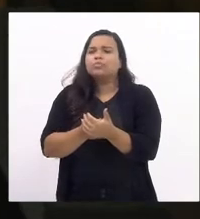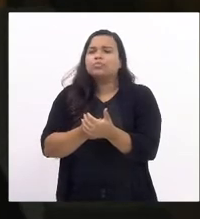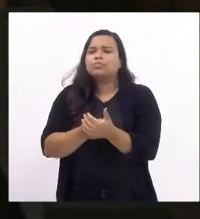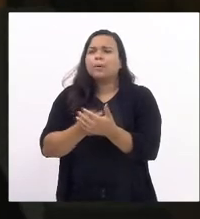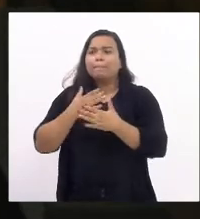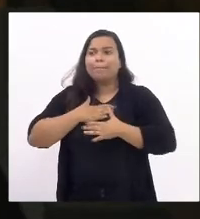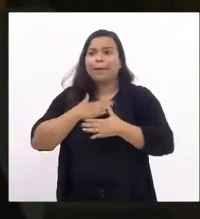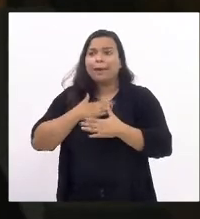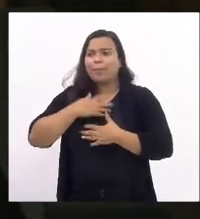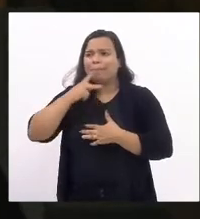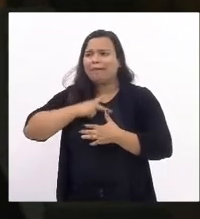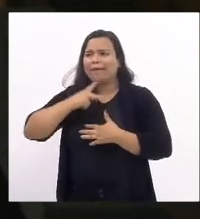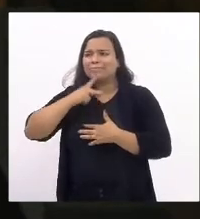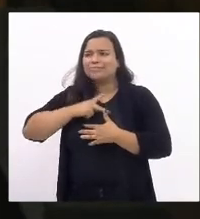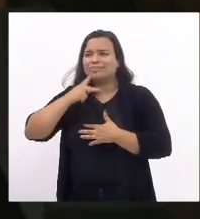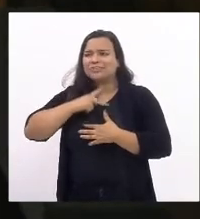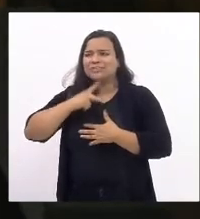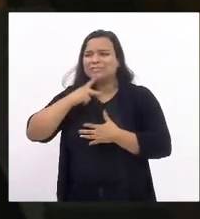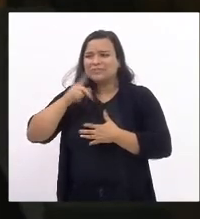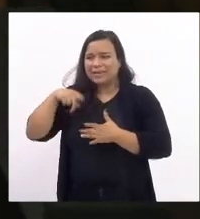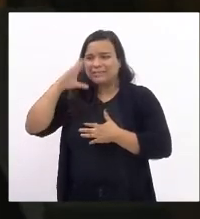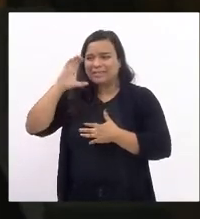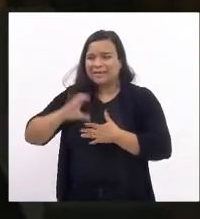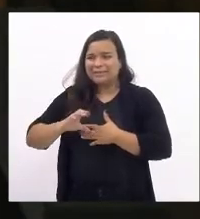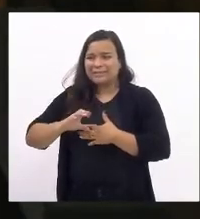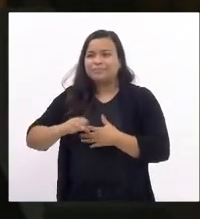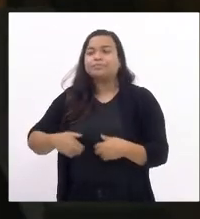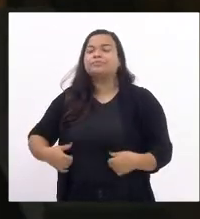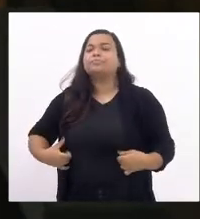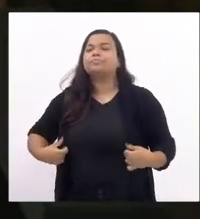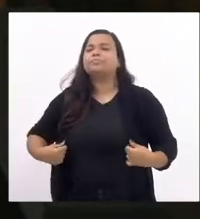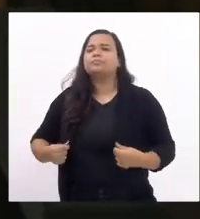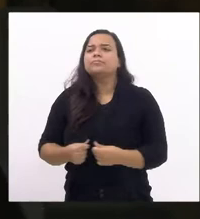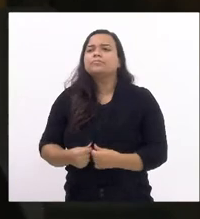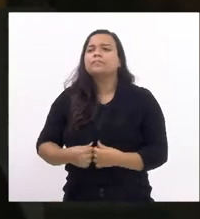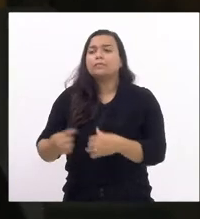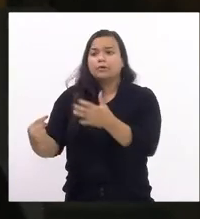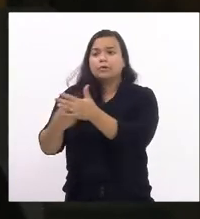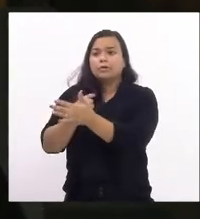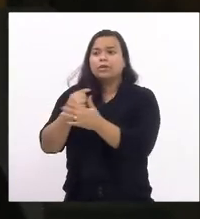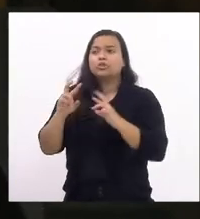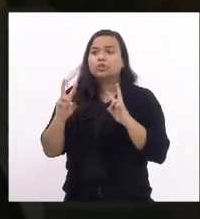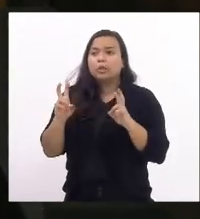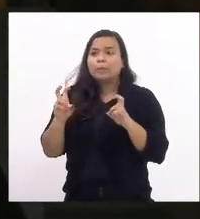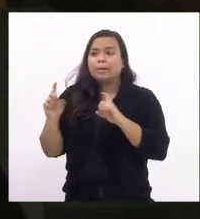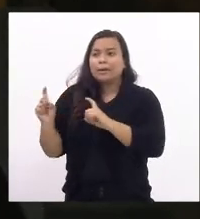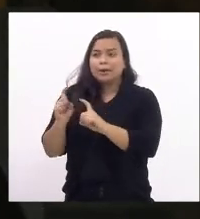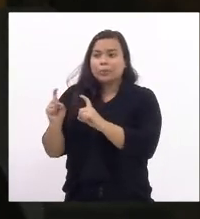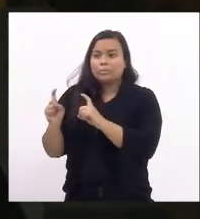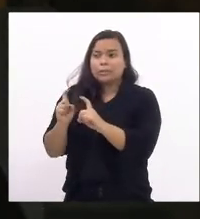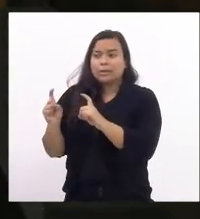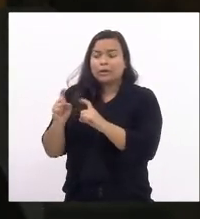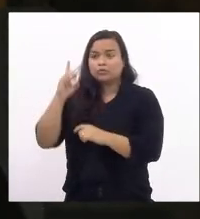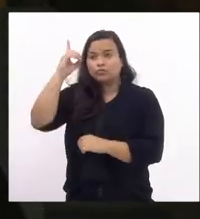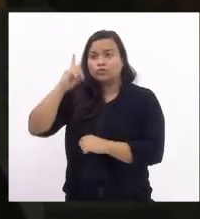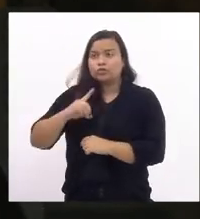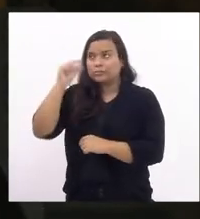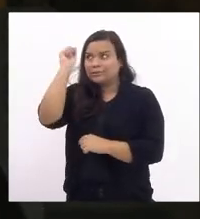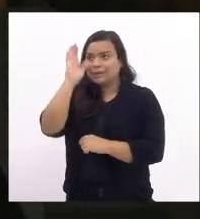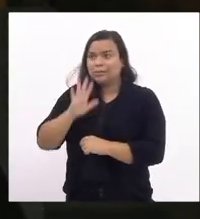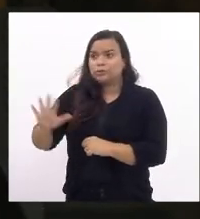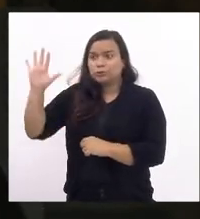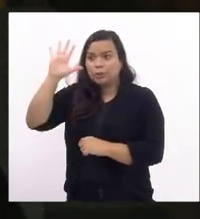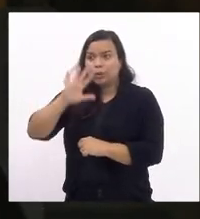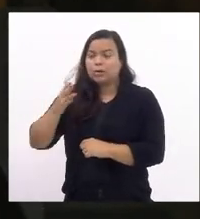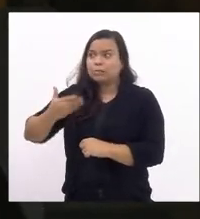meu partido, Cidadania, em reunião do Diretório Nacional,